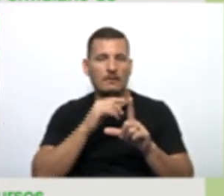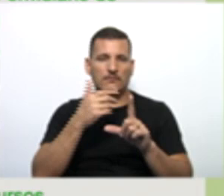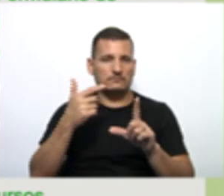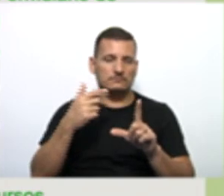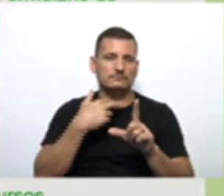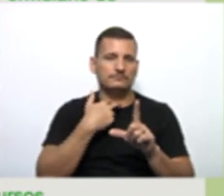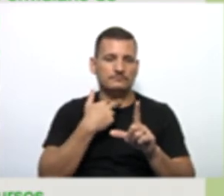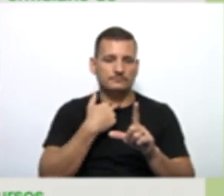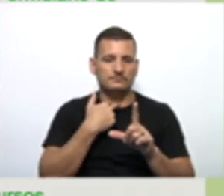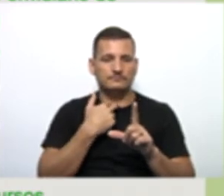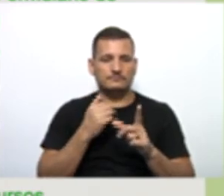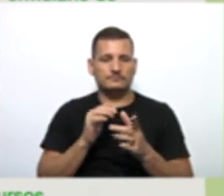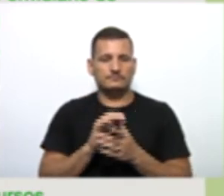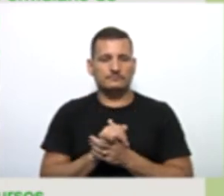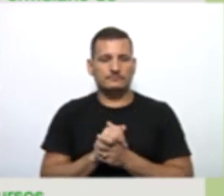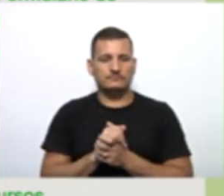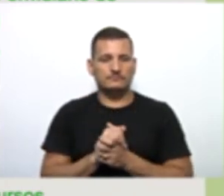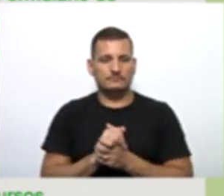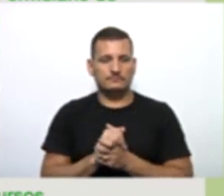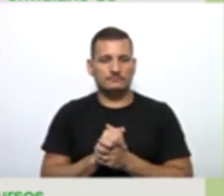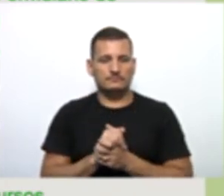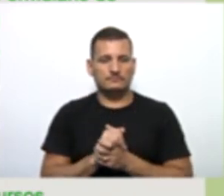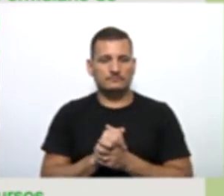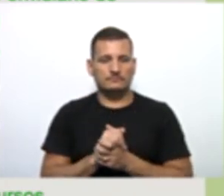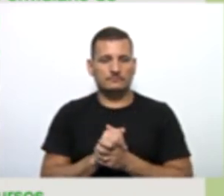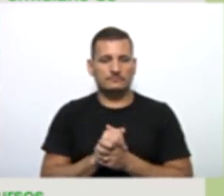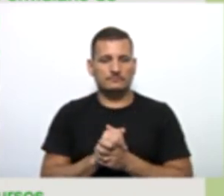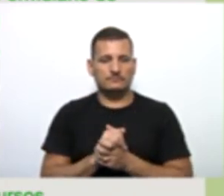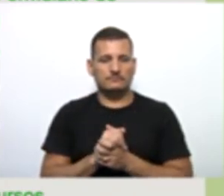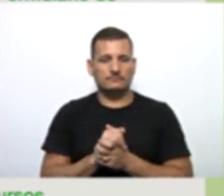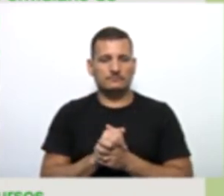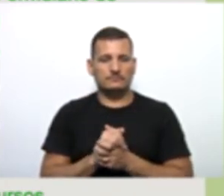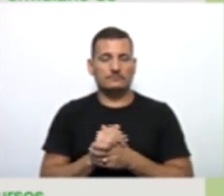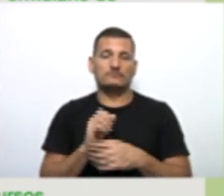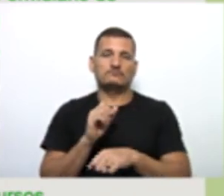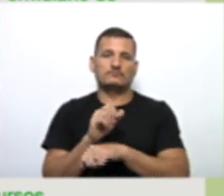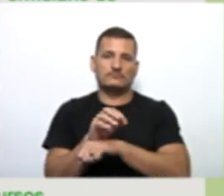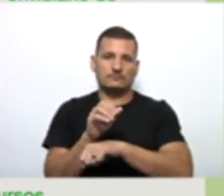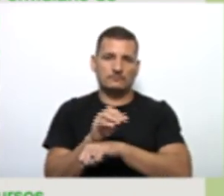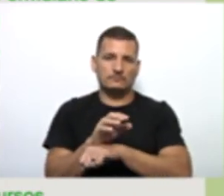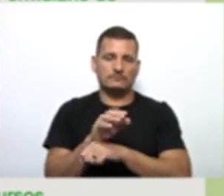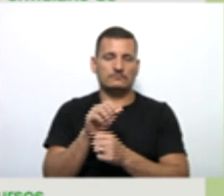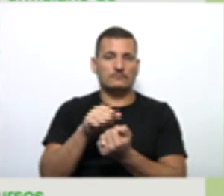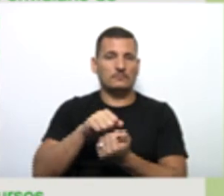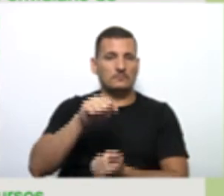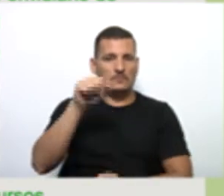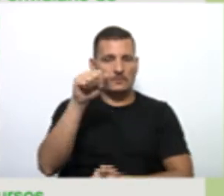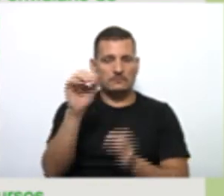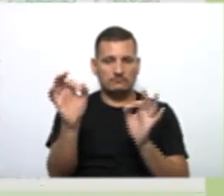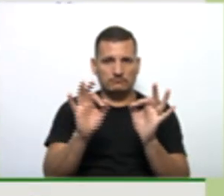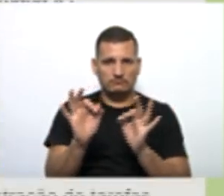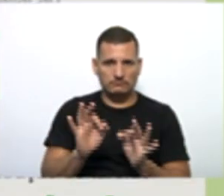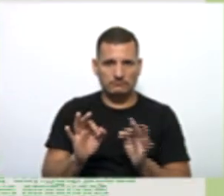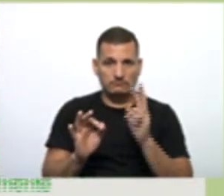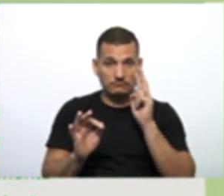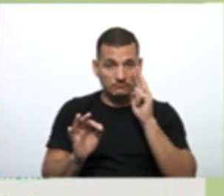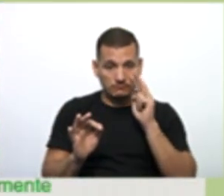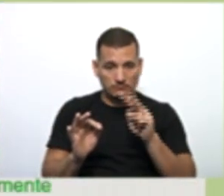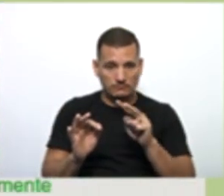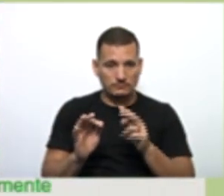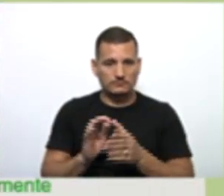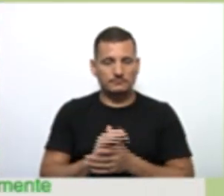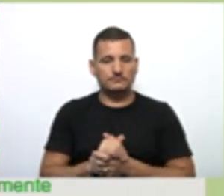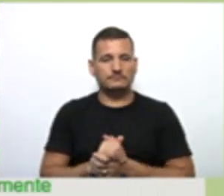toda desenhada. Observar as orientações gerais do passo a passo de construção do banner. Tem também as dicas